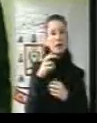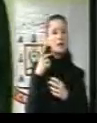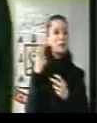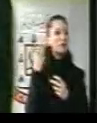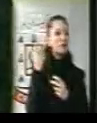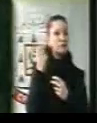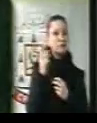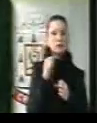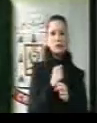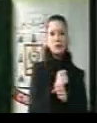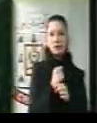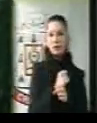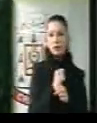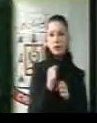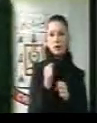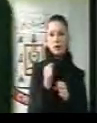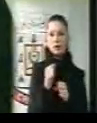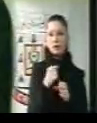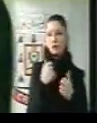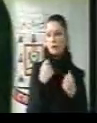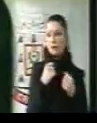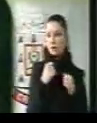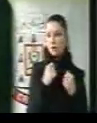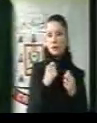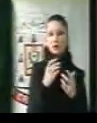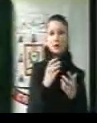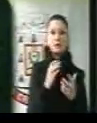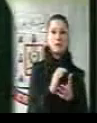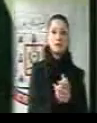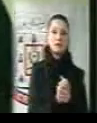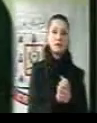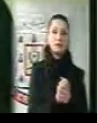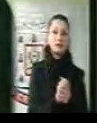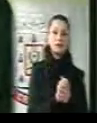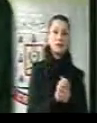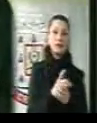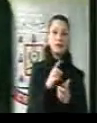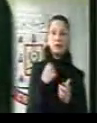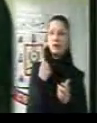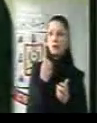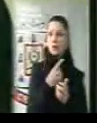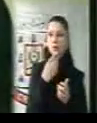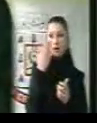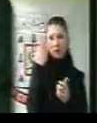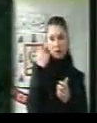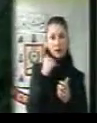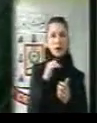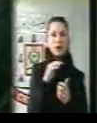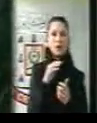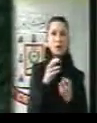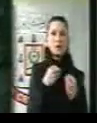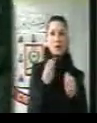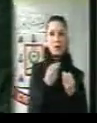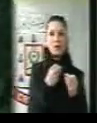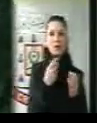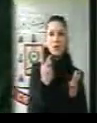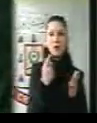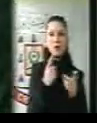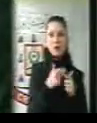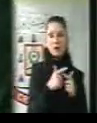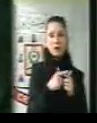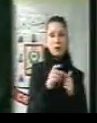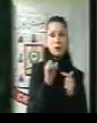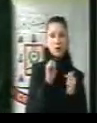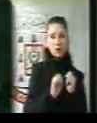para estar pronto, porque isso defasou a nossa questão turística, né, que é uma questão que aqui no Sul é